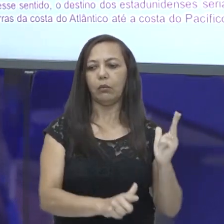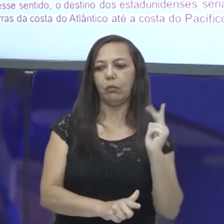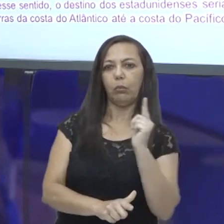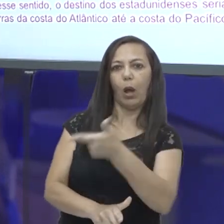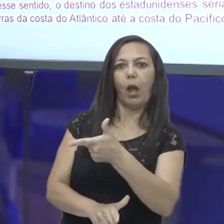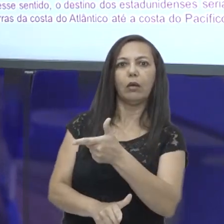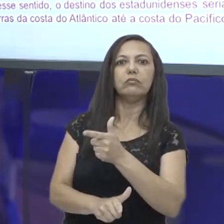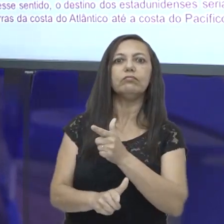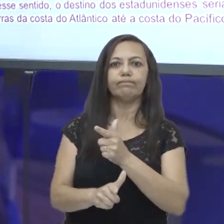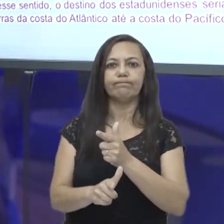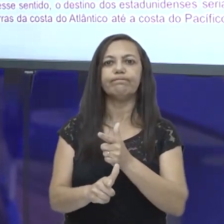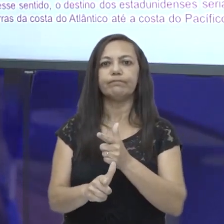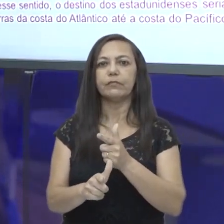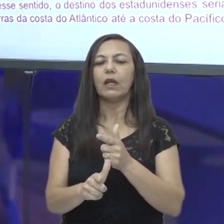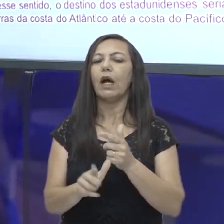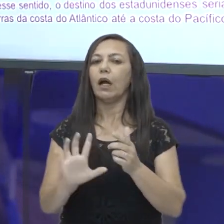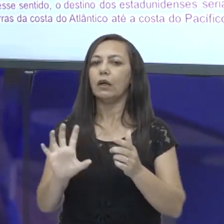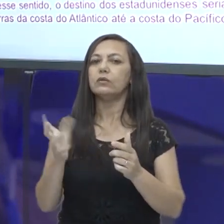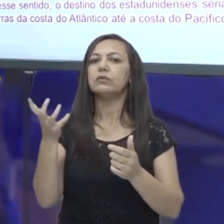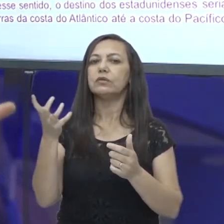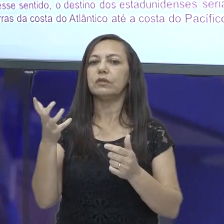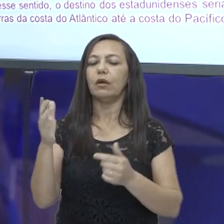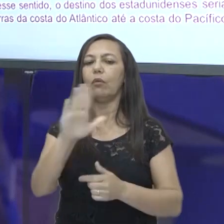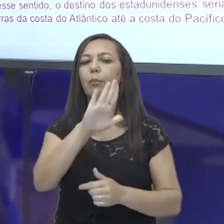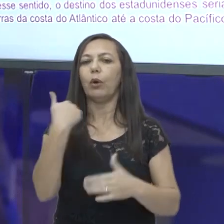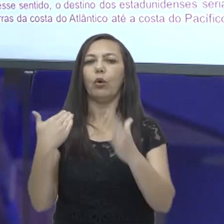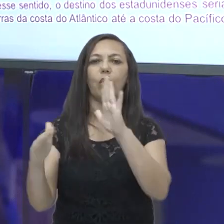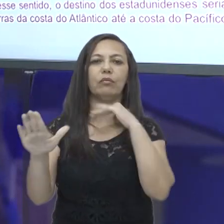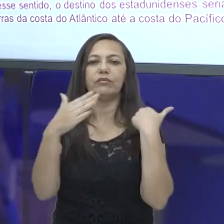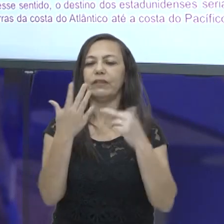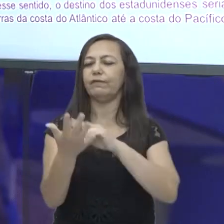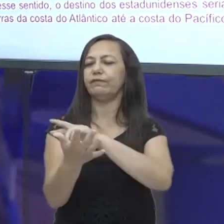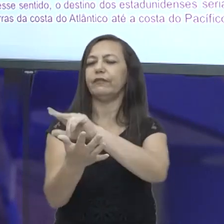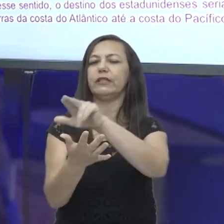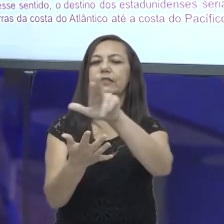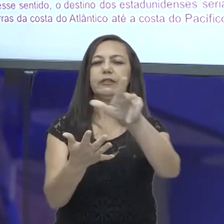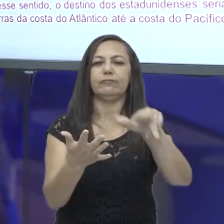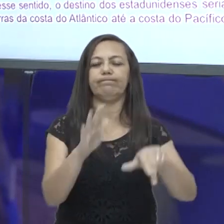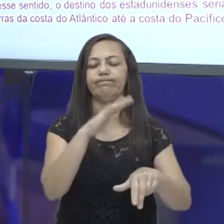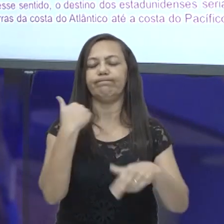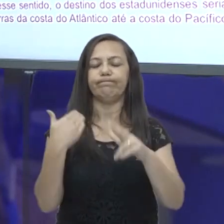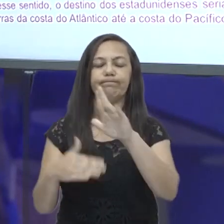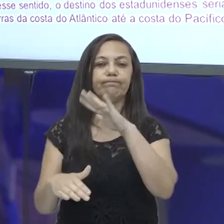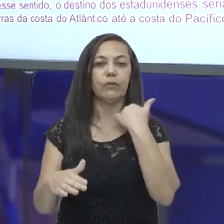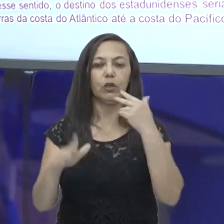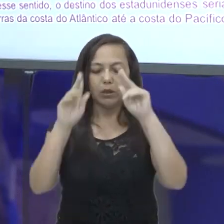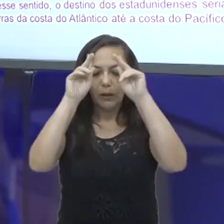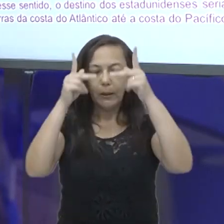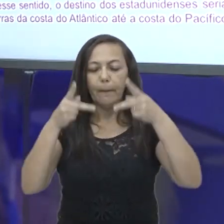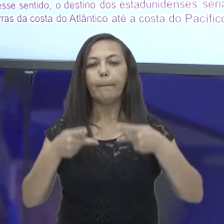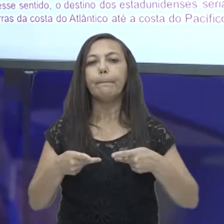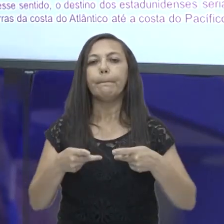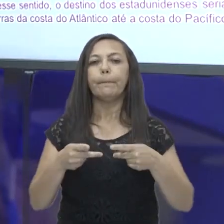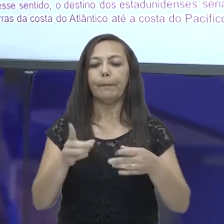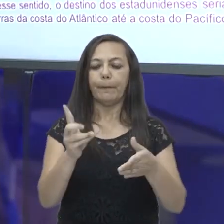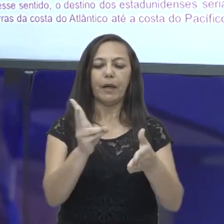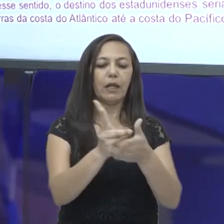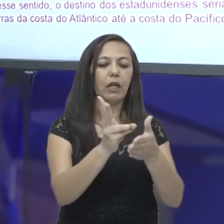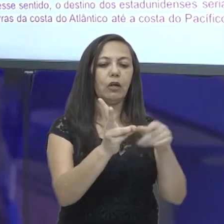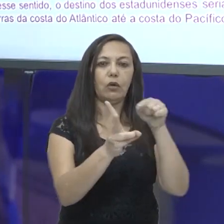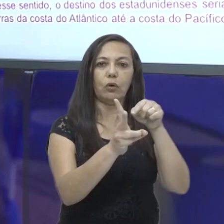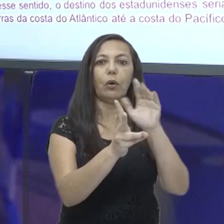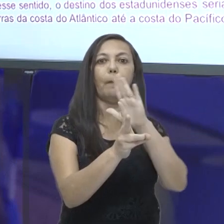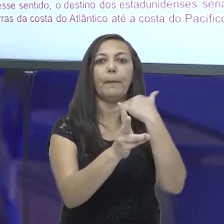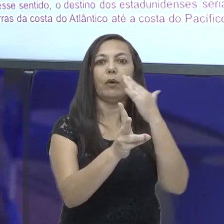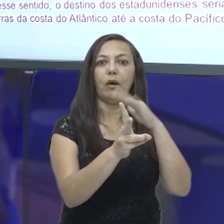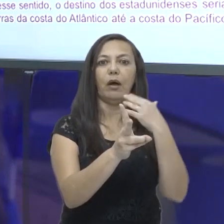certo? Com arma de fogo causando uma grande matança, tá certo? Matança humana, matança dos povos indígenas, fazendo com